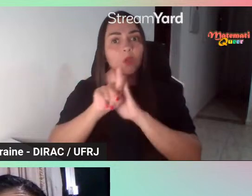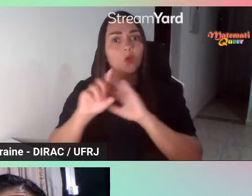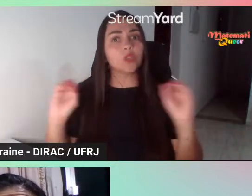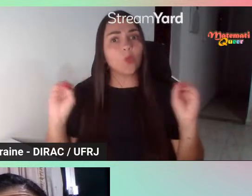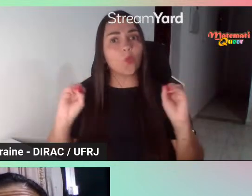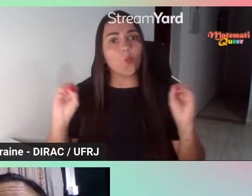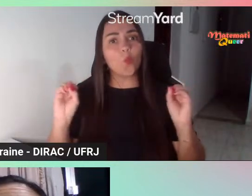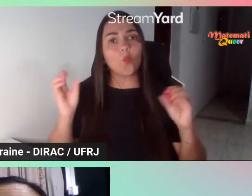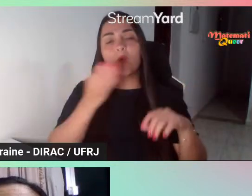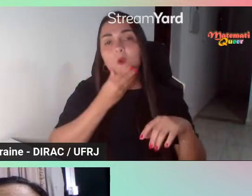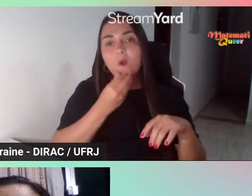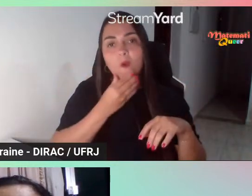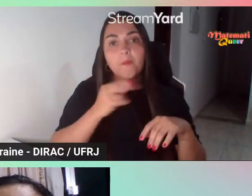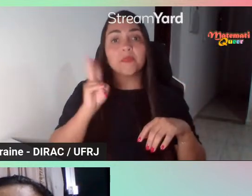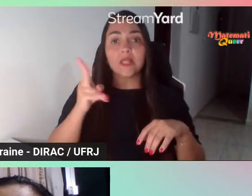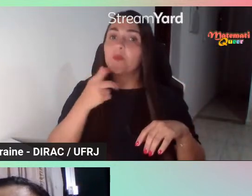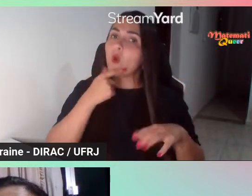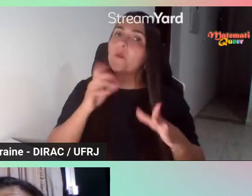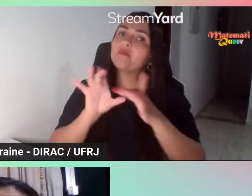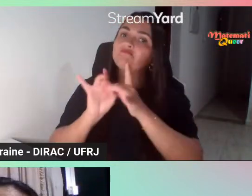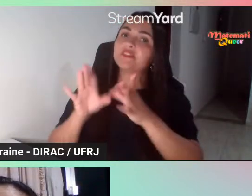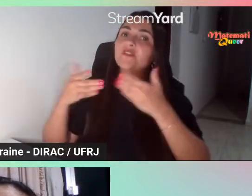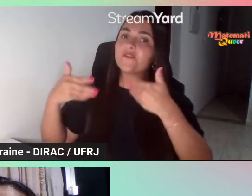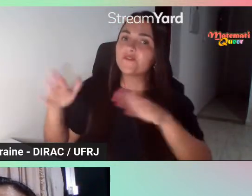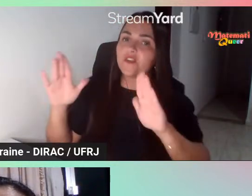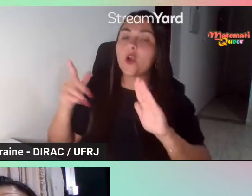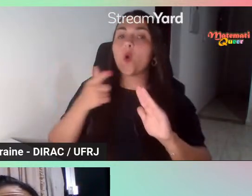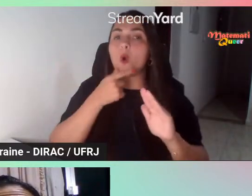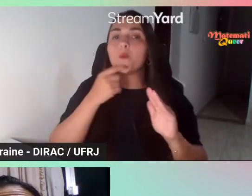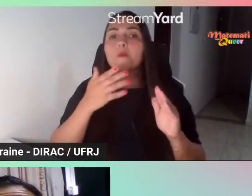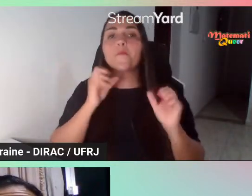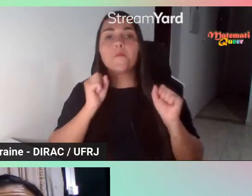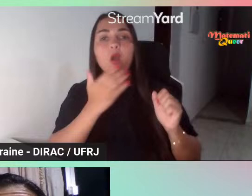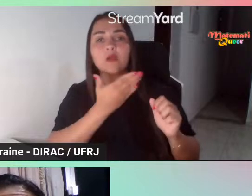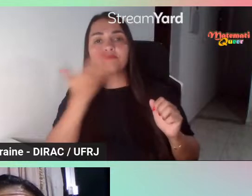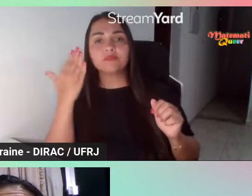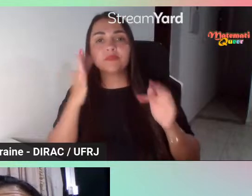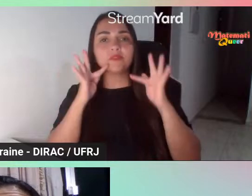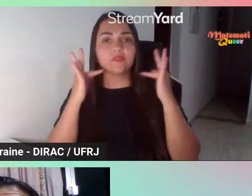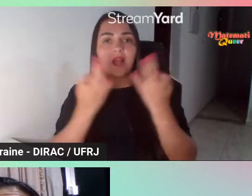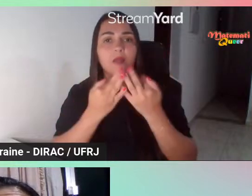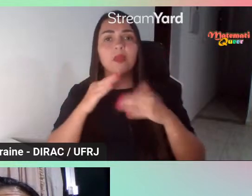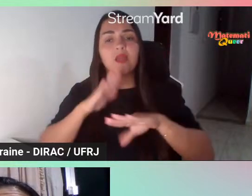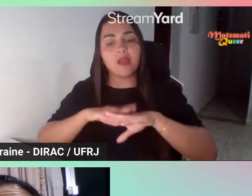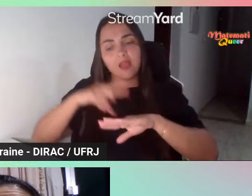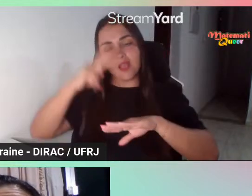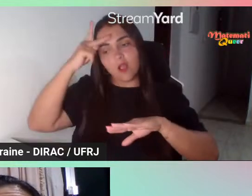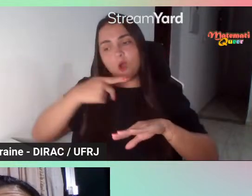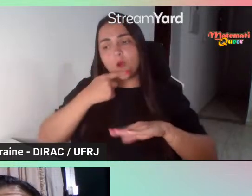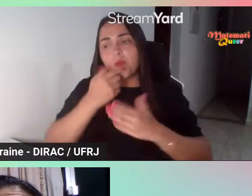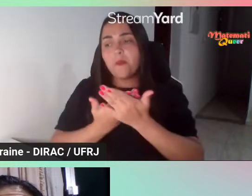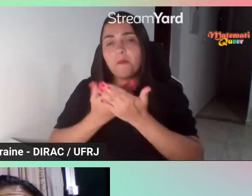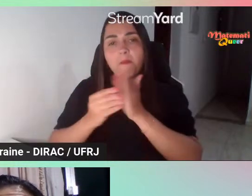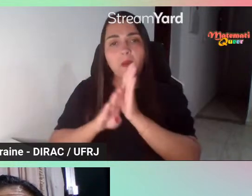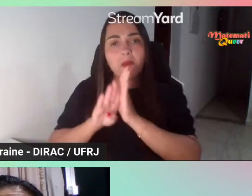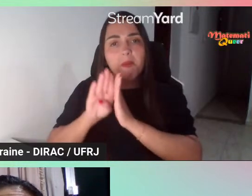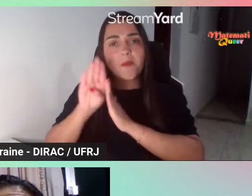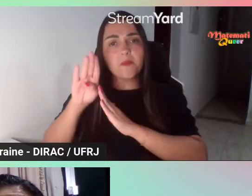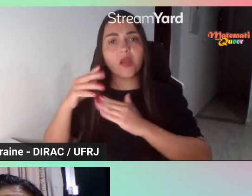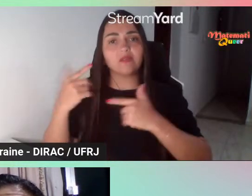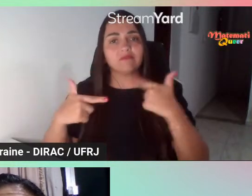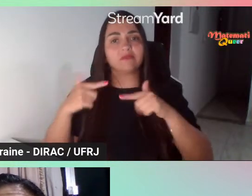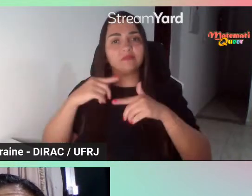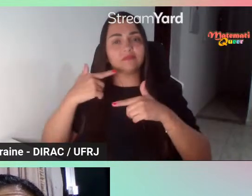É sempre para o homem é permitido. Ele abrir mão da família, ele investir na carreira, ele investir